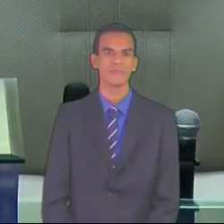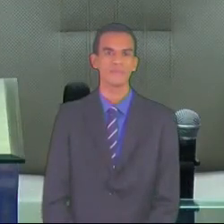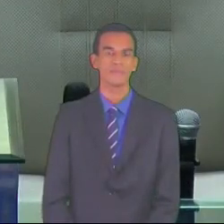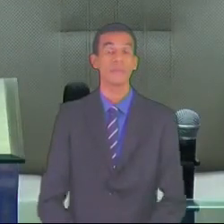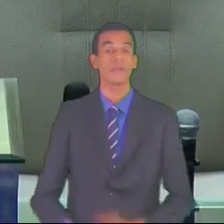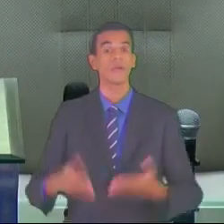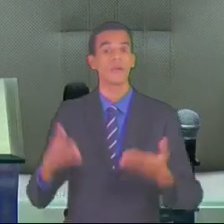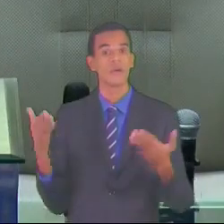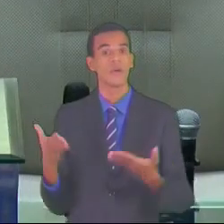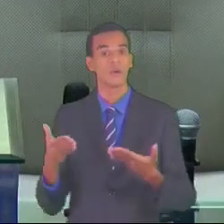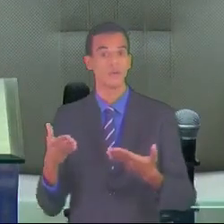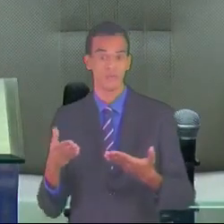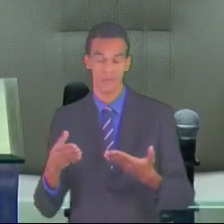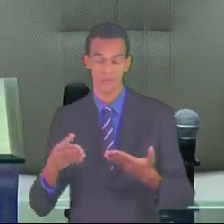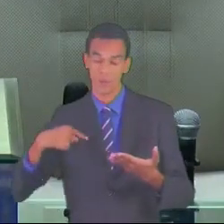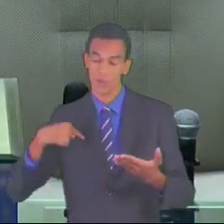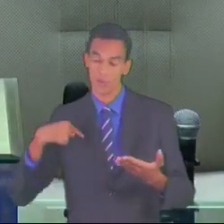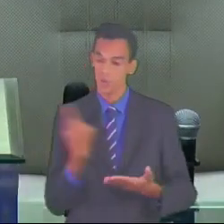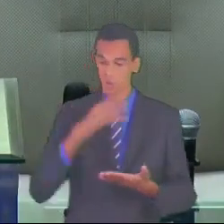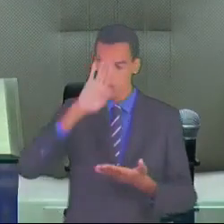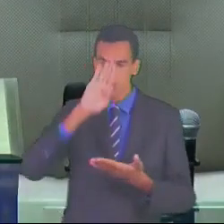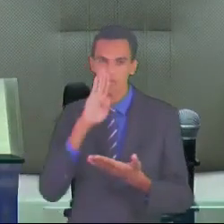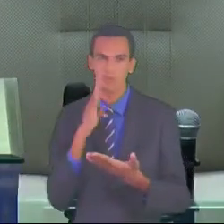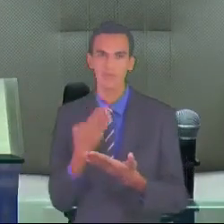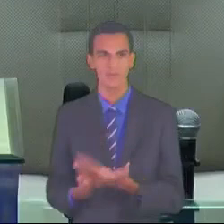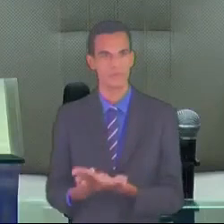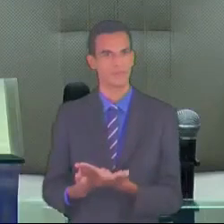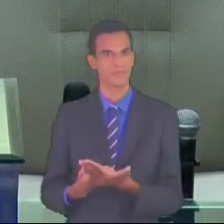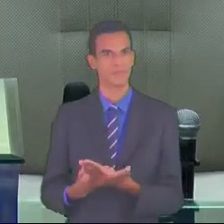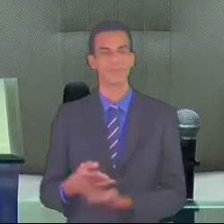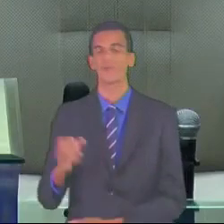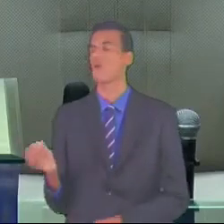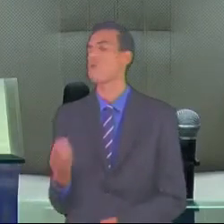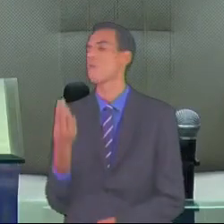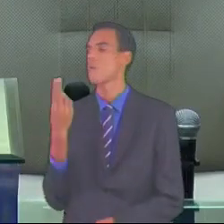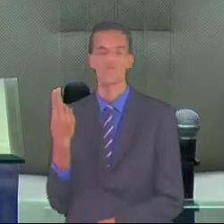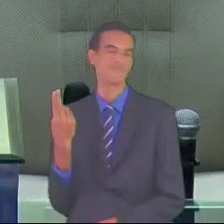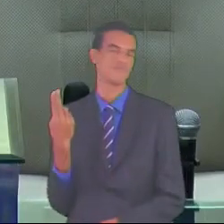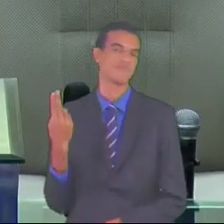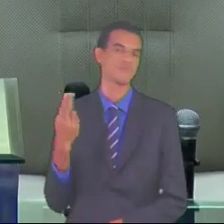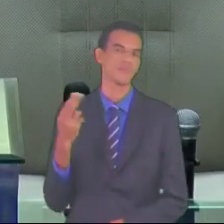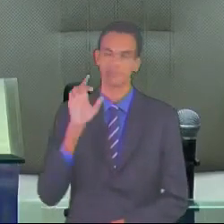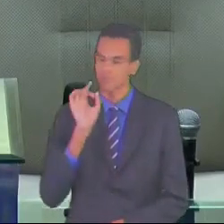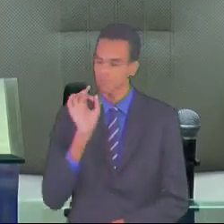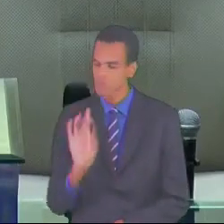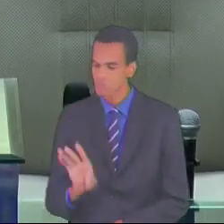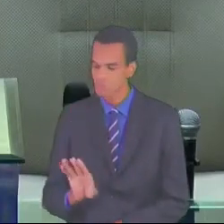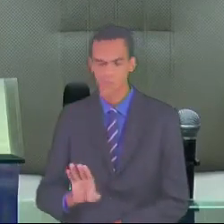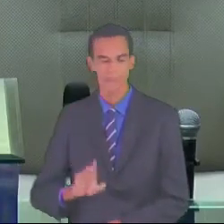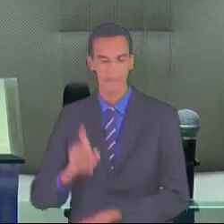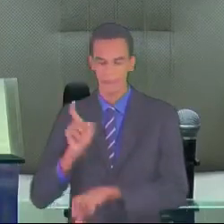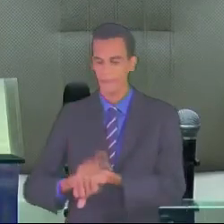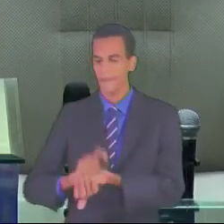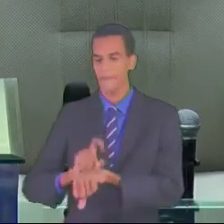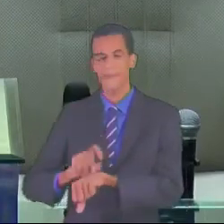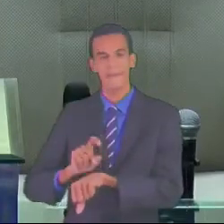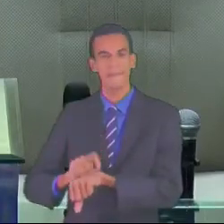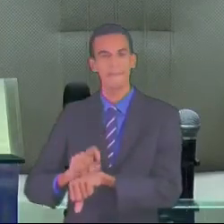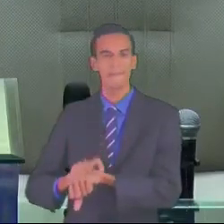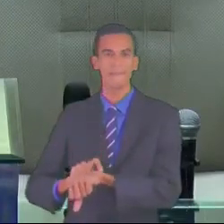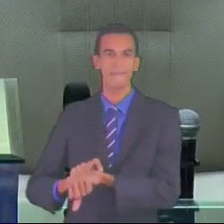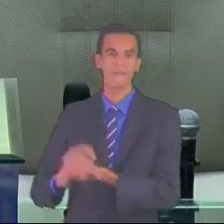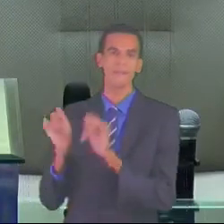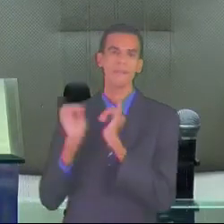Ou a gente crê nesta palavra, ou do contrário, nós estamos perdendo tempo. Mas nós não